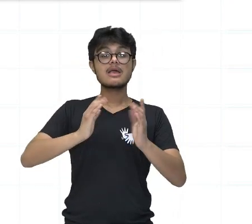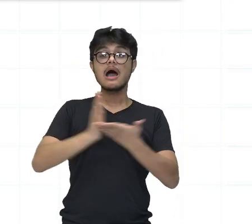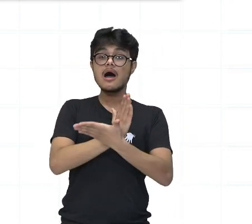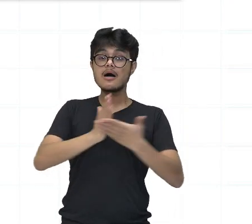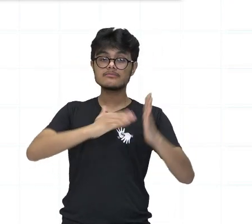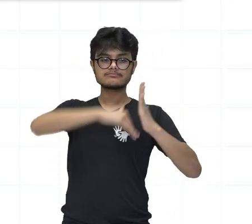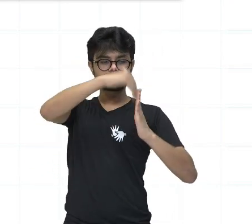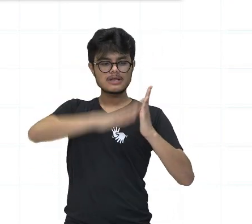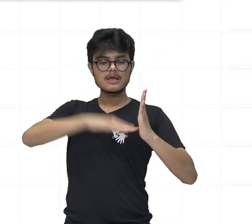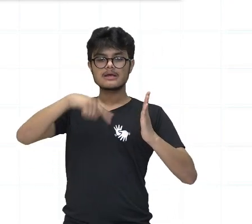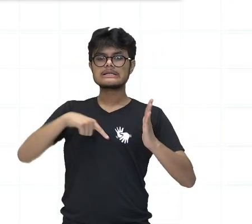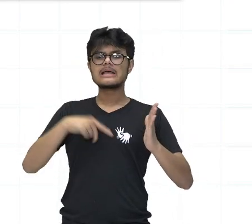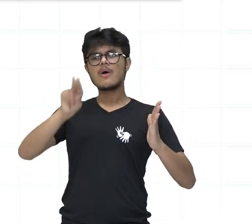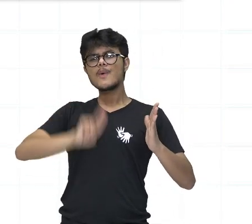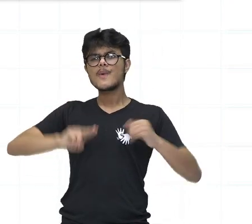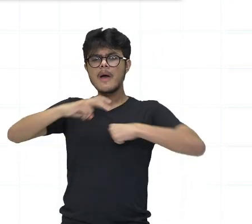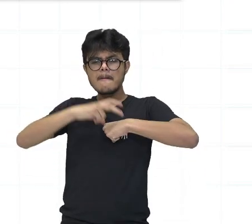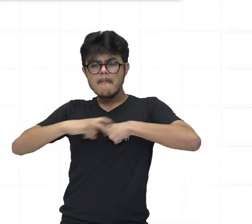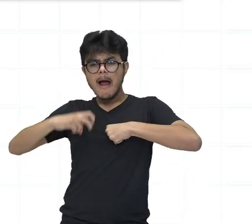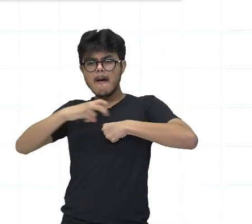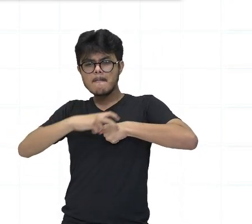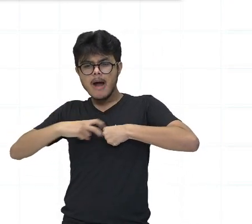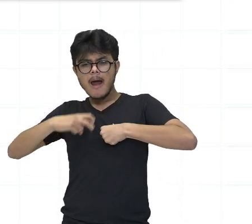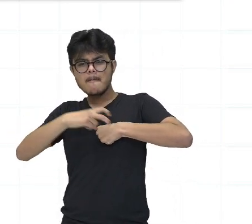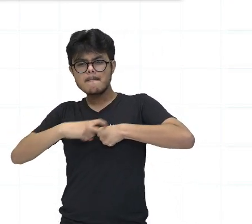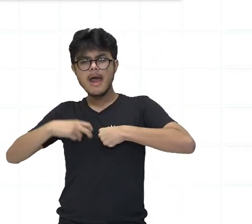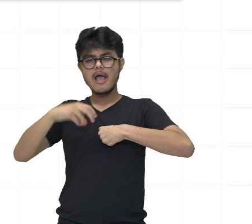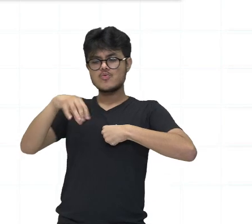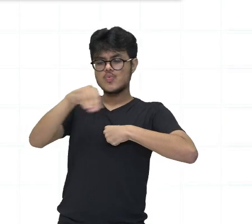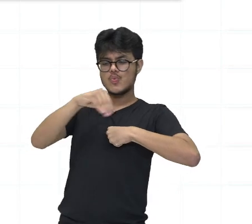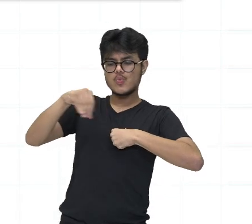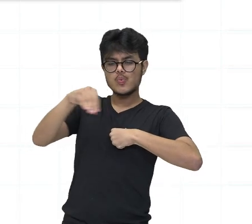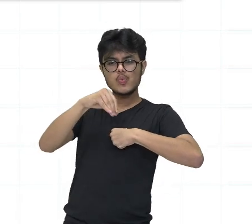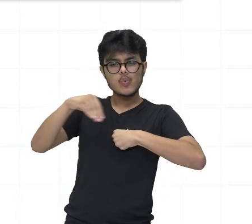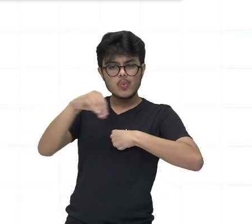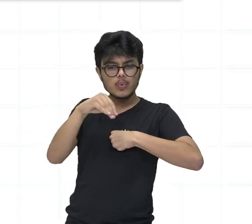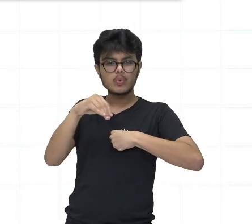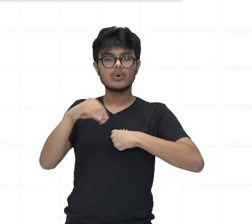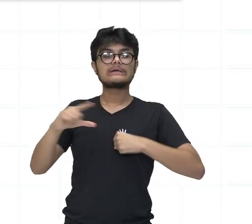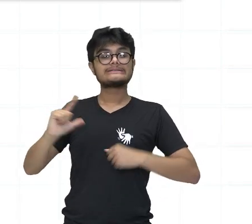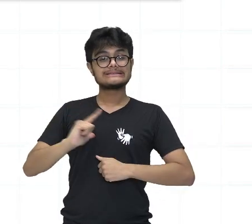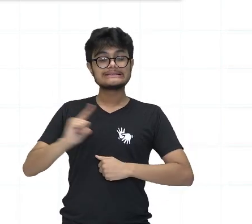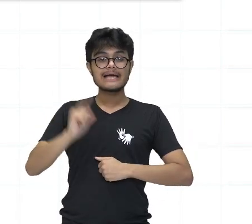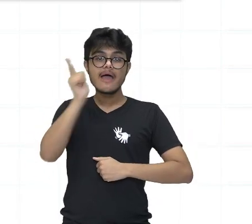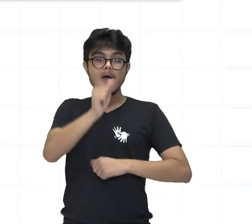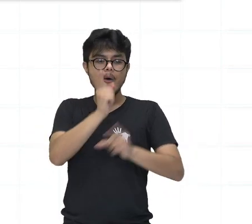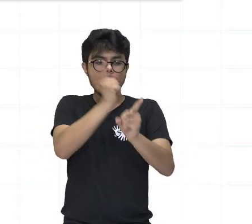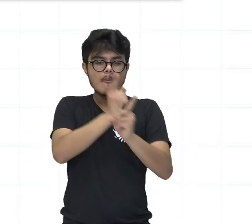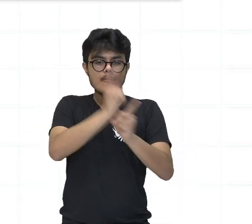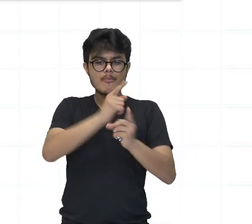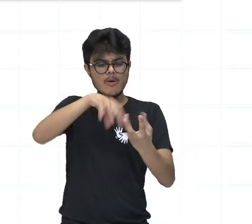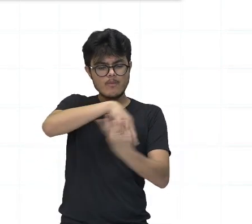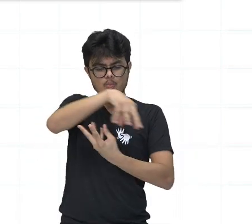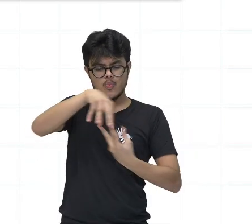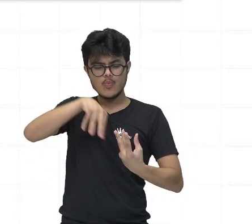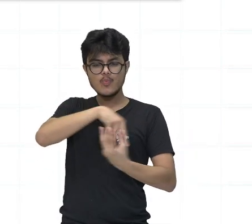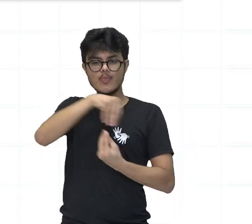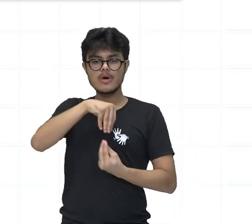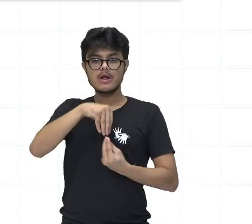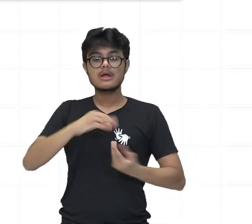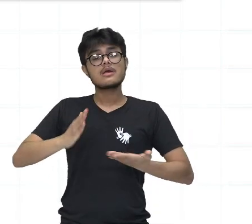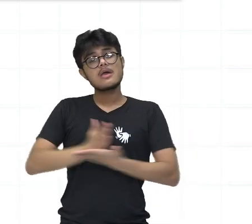eles raspavam essas pedras e pegavam também, podiam pegar as terras, pegavam também